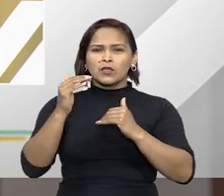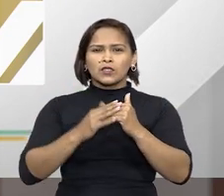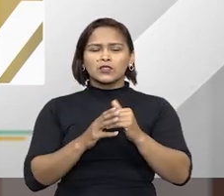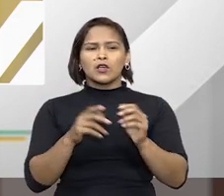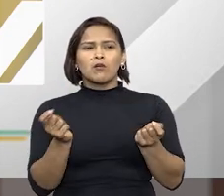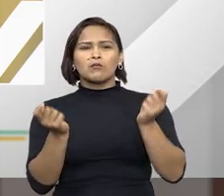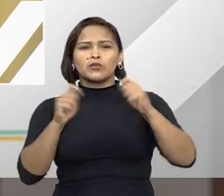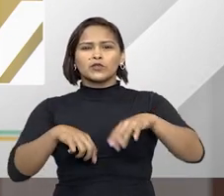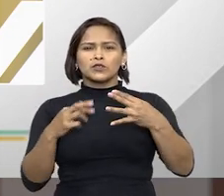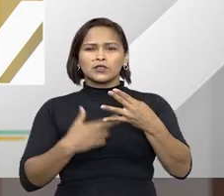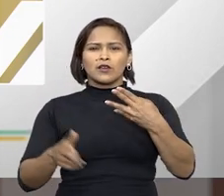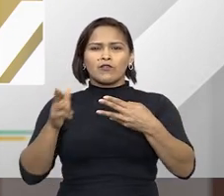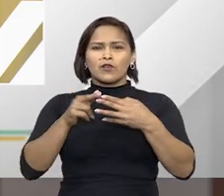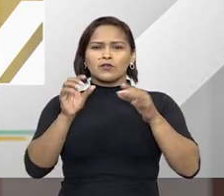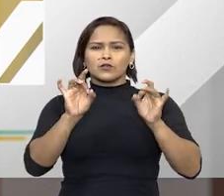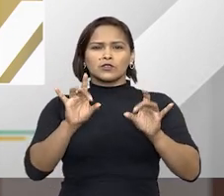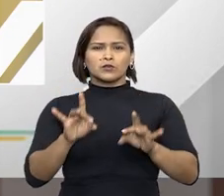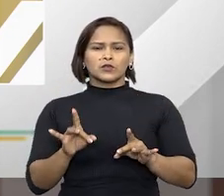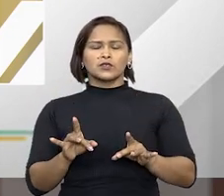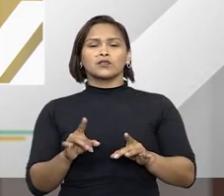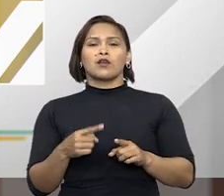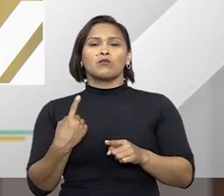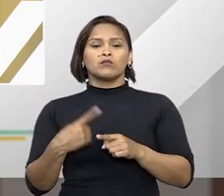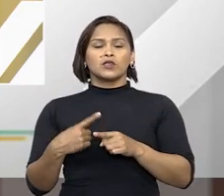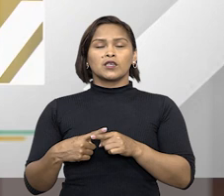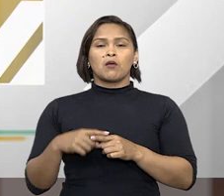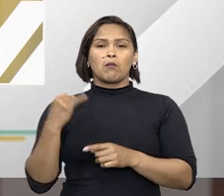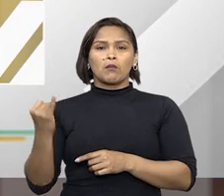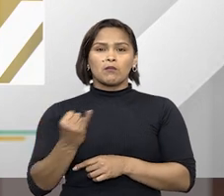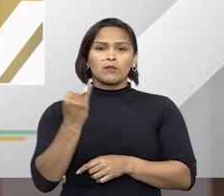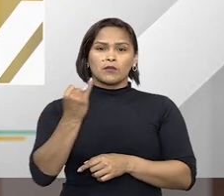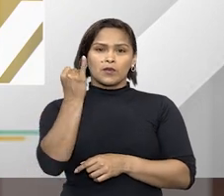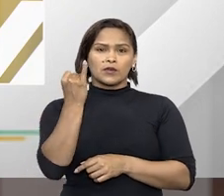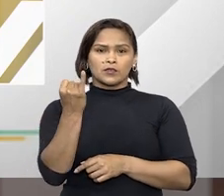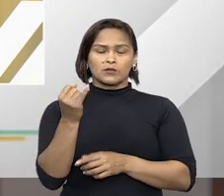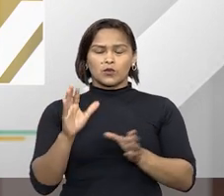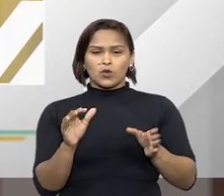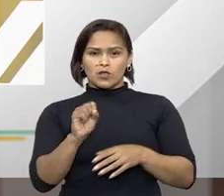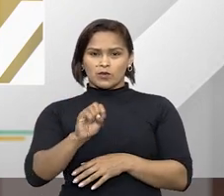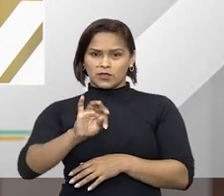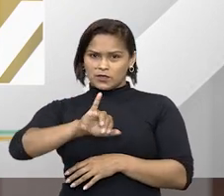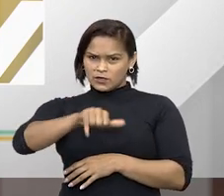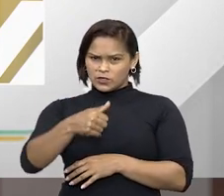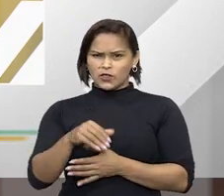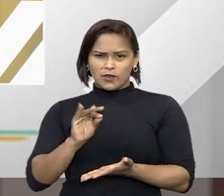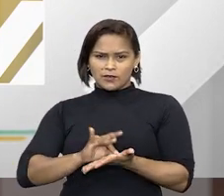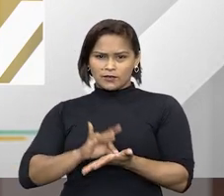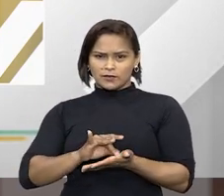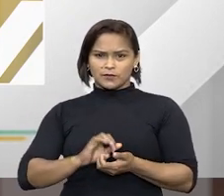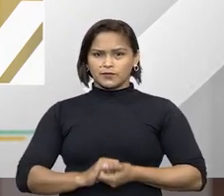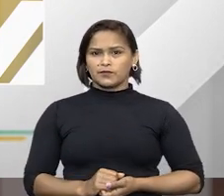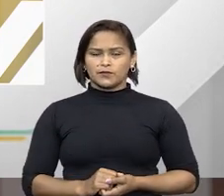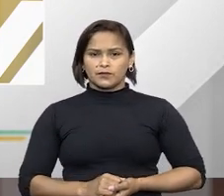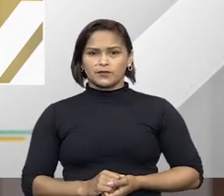especial, que é o mais importante no âmbito do STJ, não é?